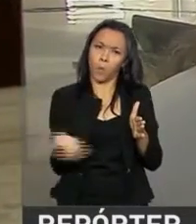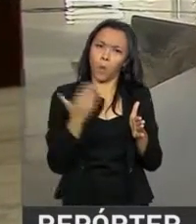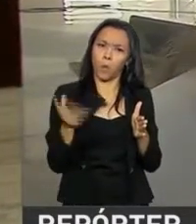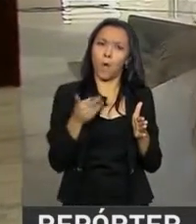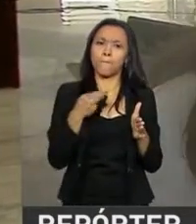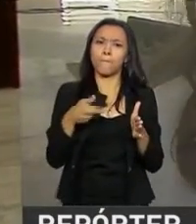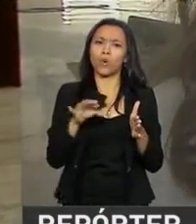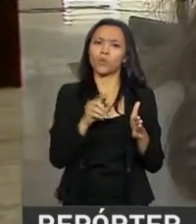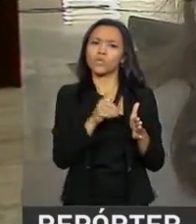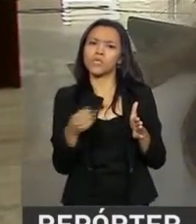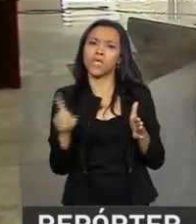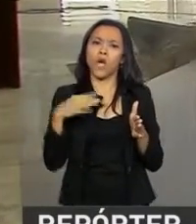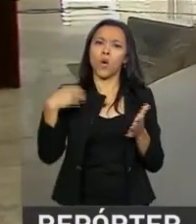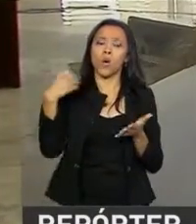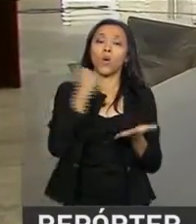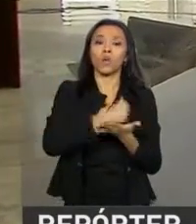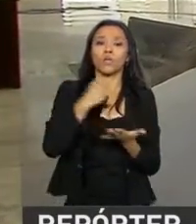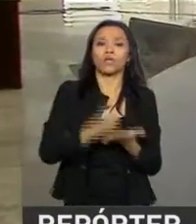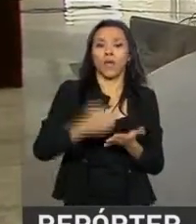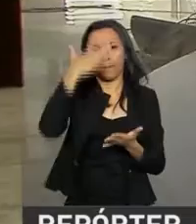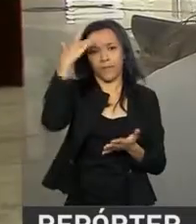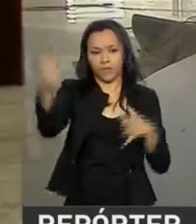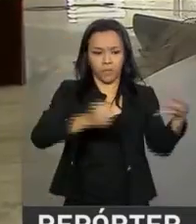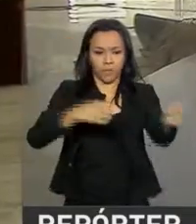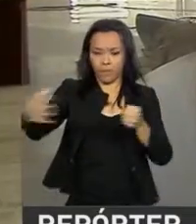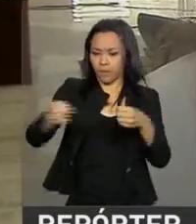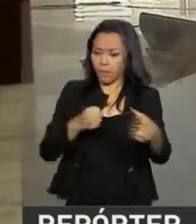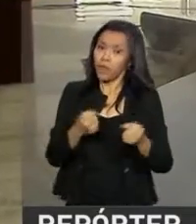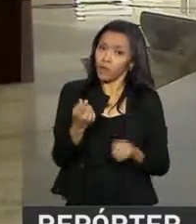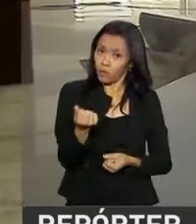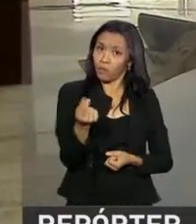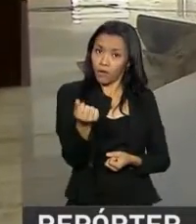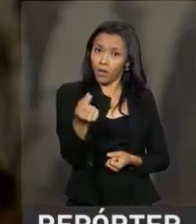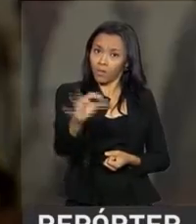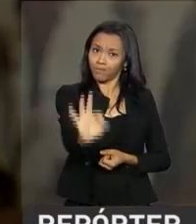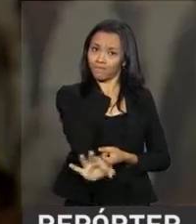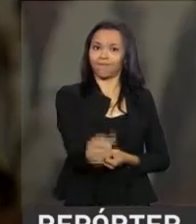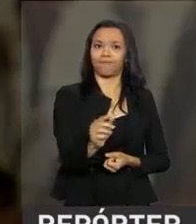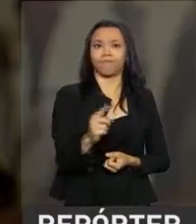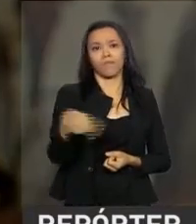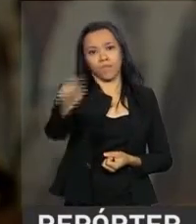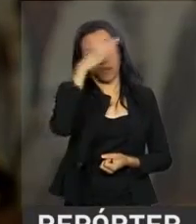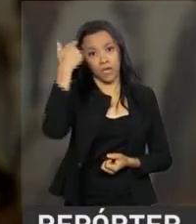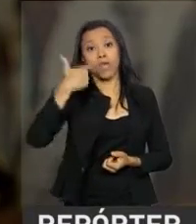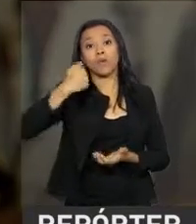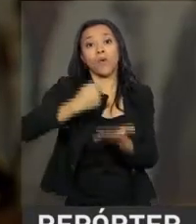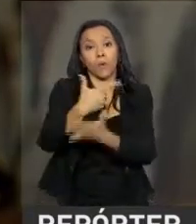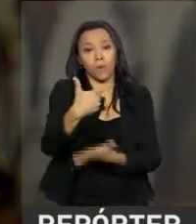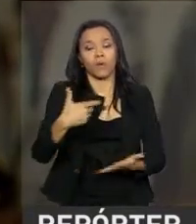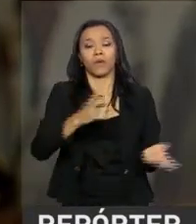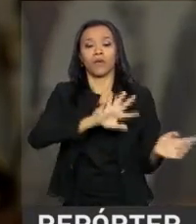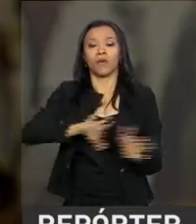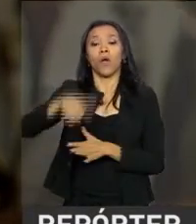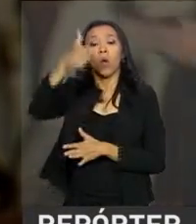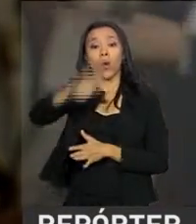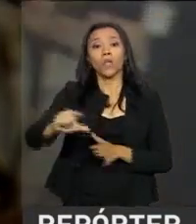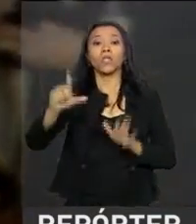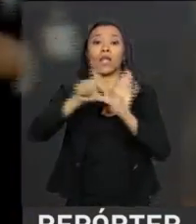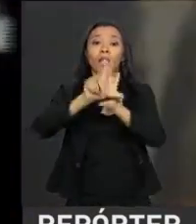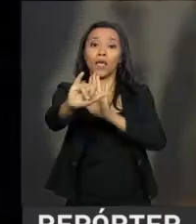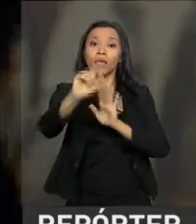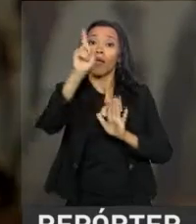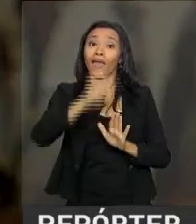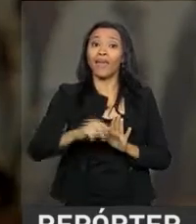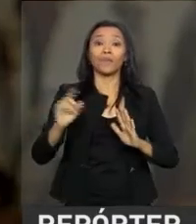empregar novas pessoas, poderemos levar um preço mais justo ao nosso consumidor. Outra lei sancionada pelo presidente Michel Temer é a do